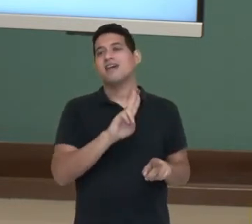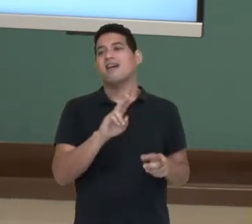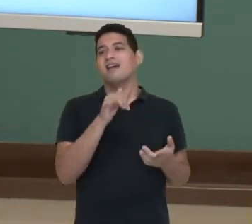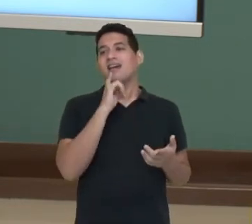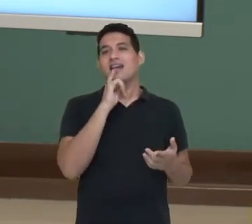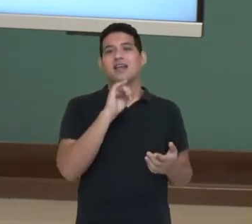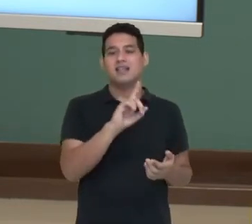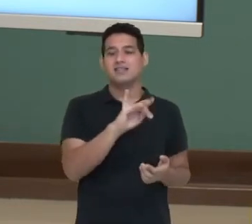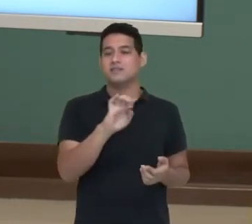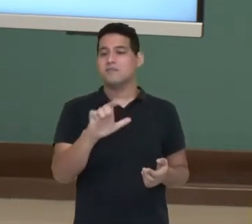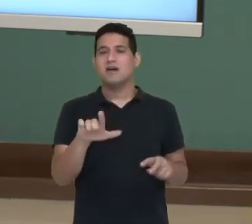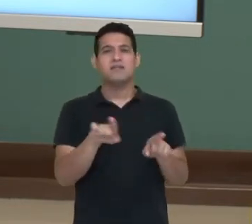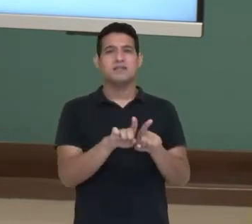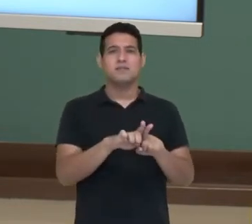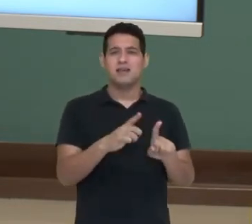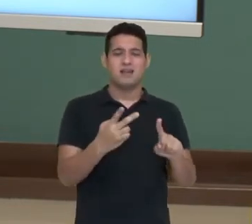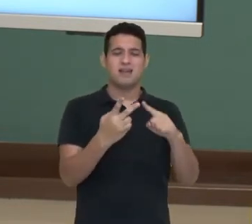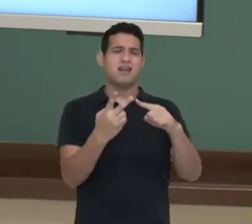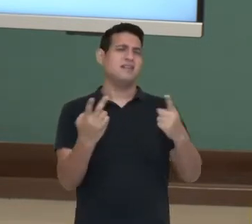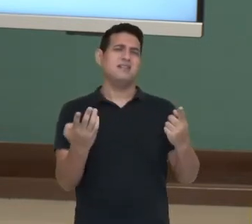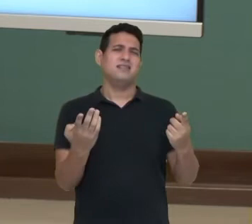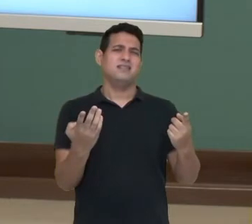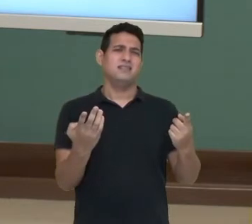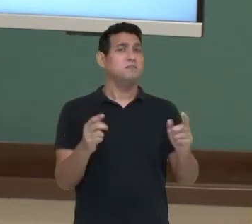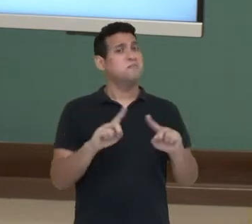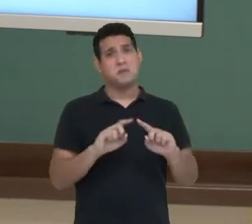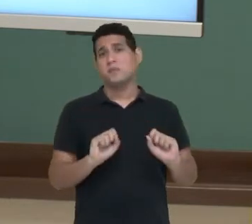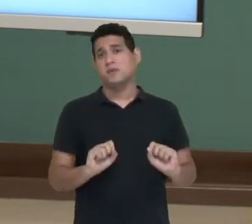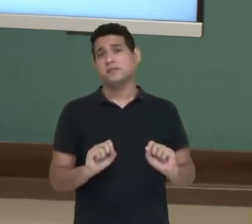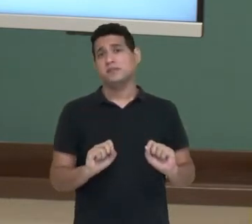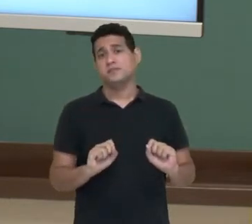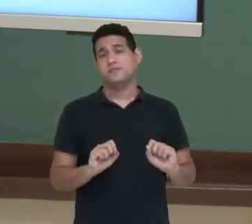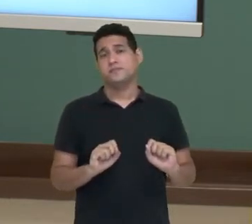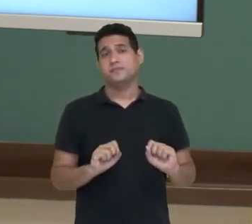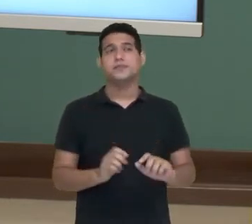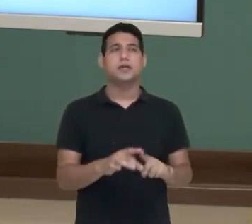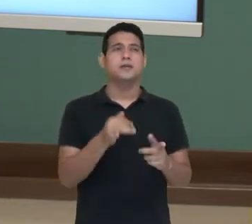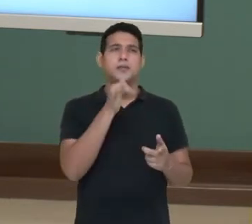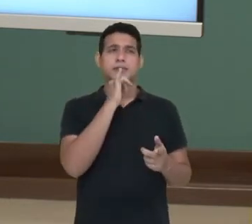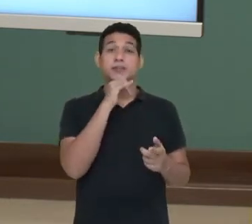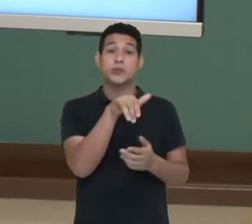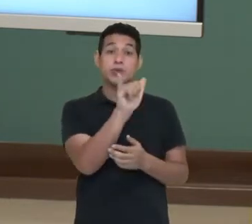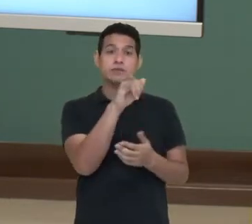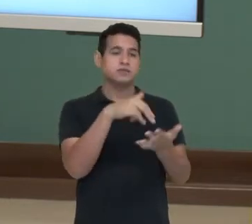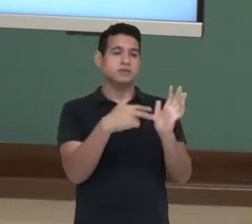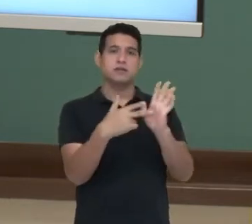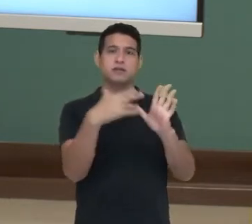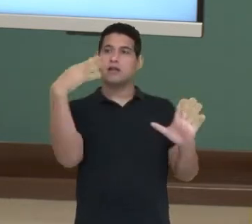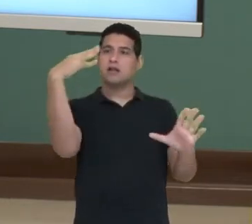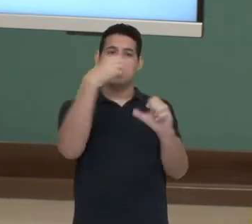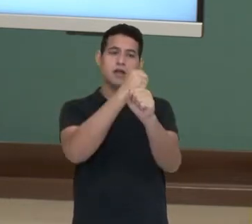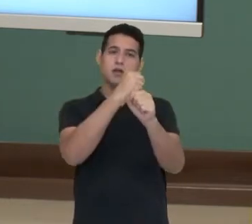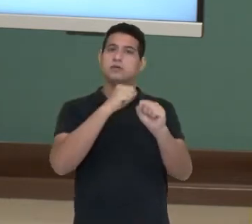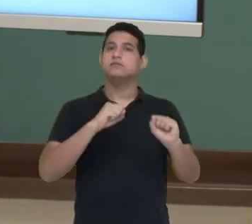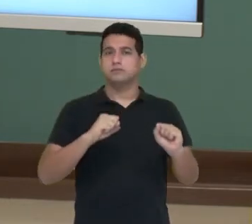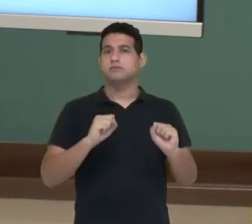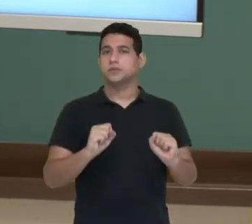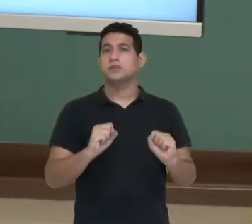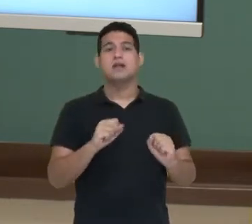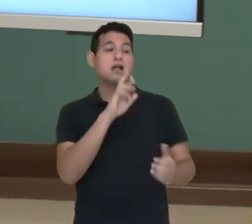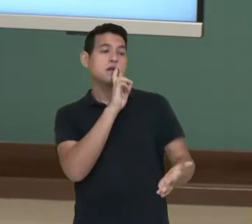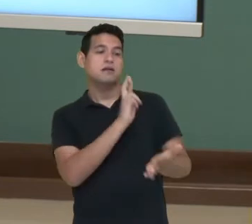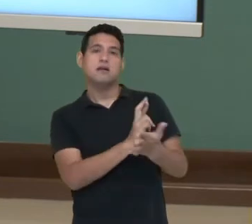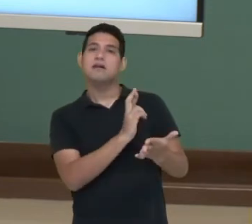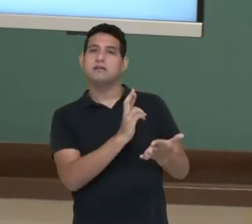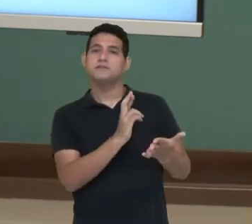raiz, mas nada te impede. O Y são os valores calculados, é a imagem, é o que sai da máquina, é o resultado